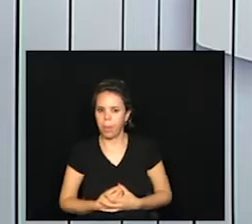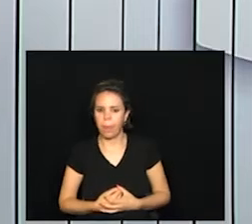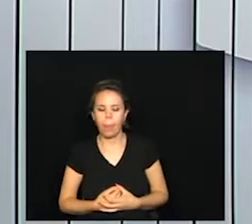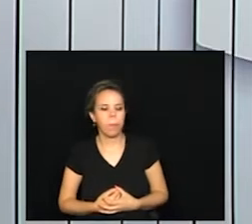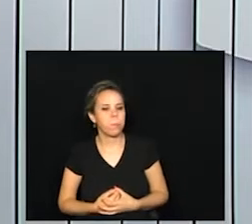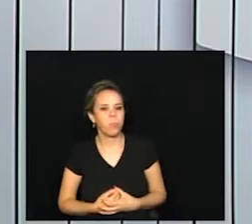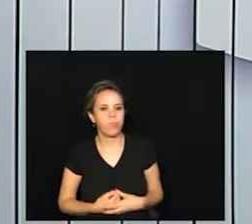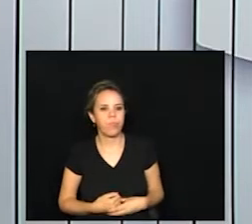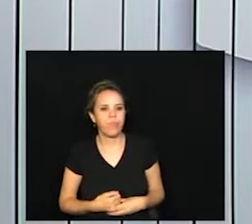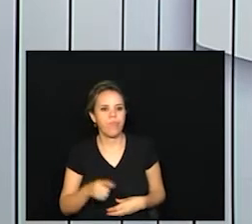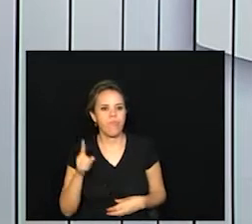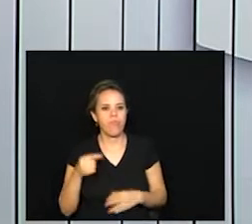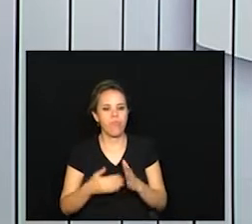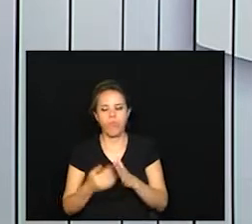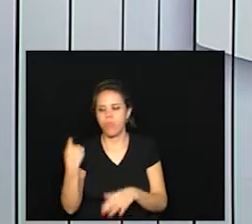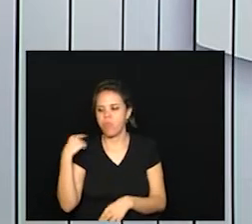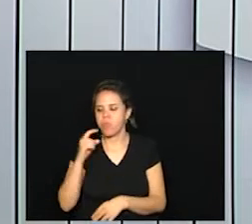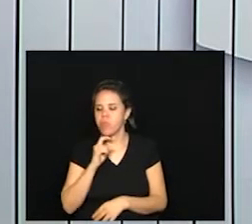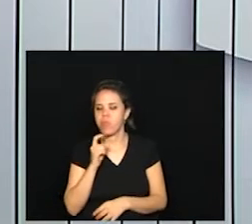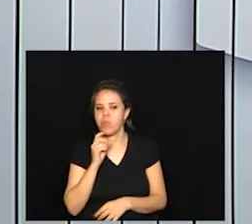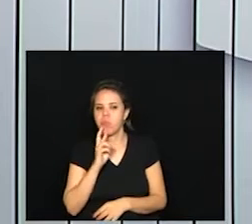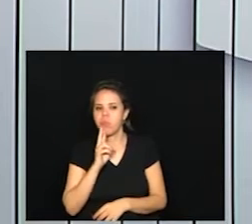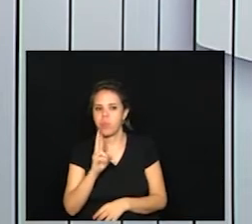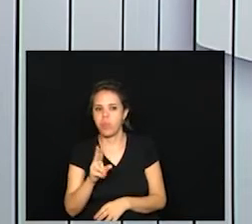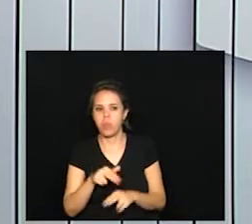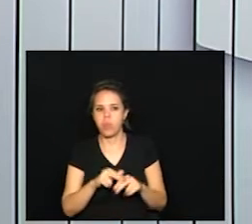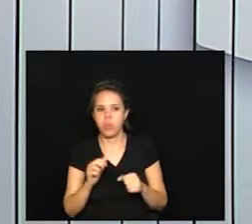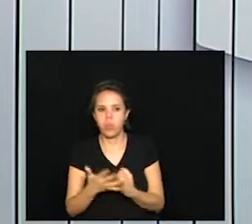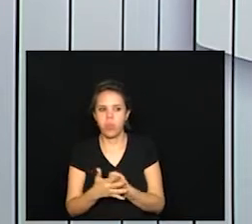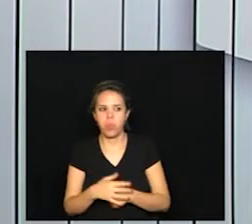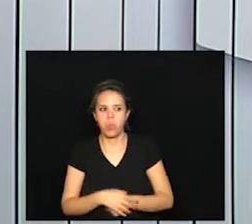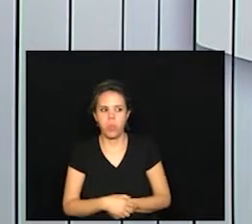este assunto da sua última resposta, Éder, por conta